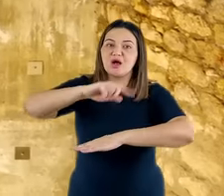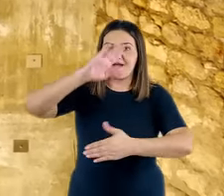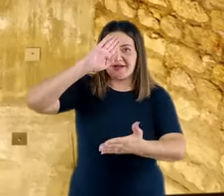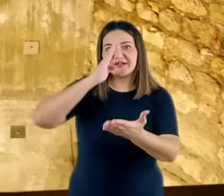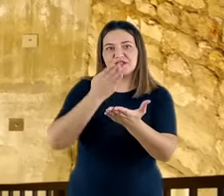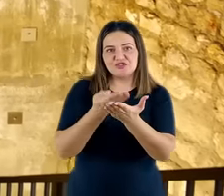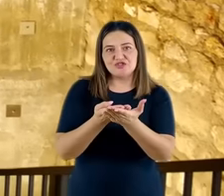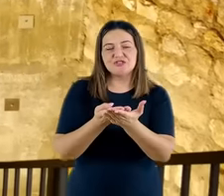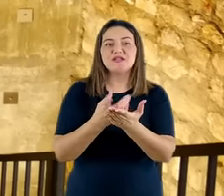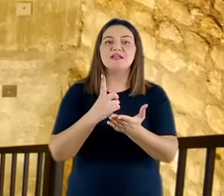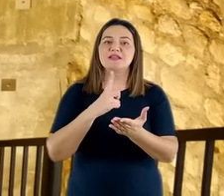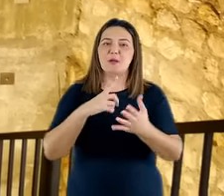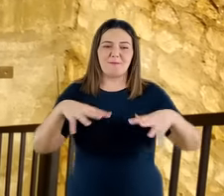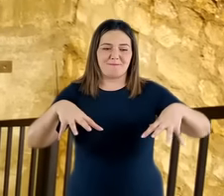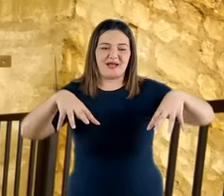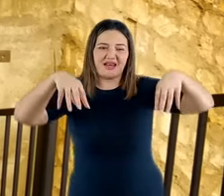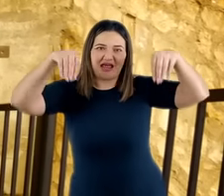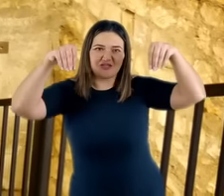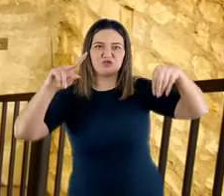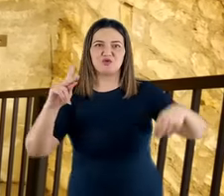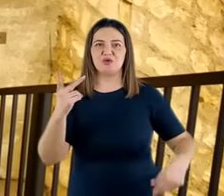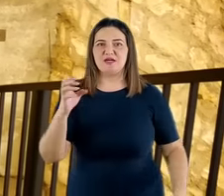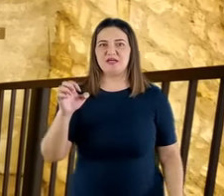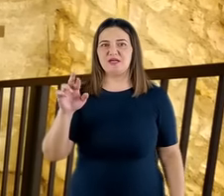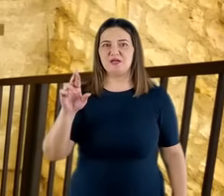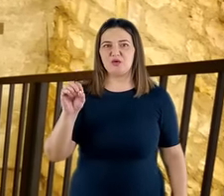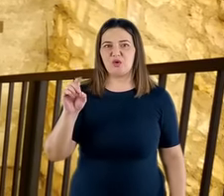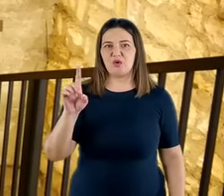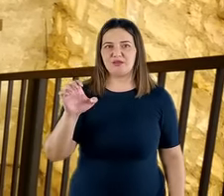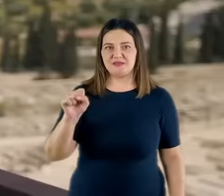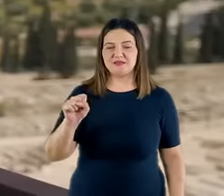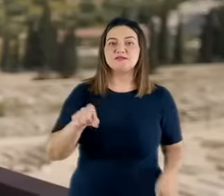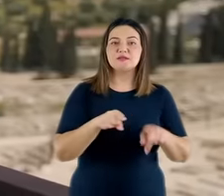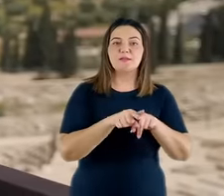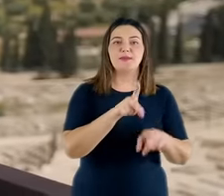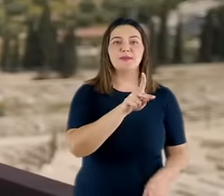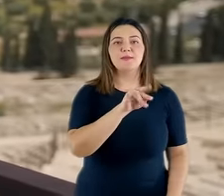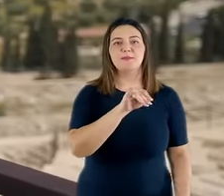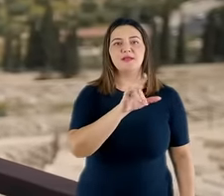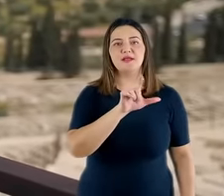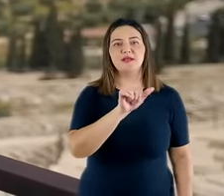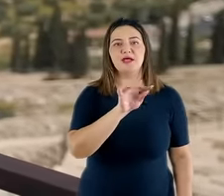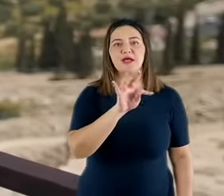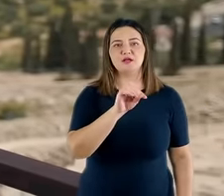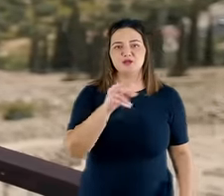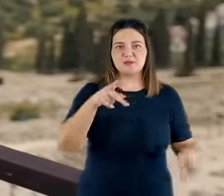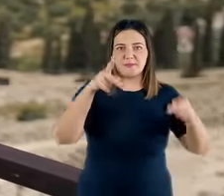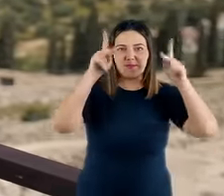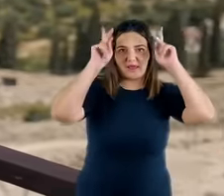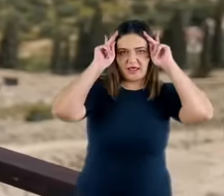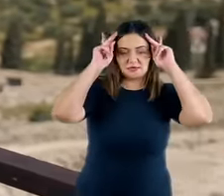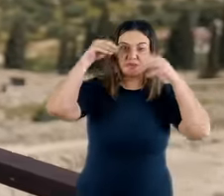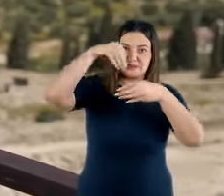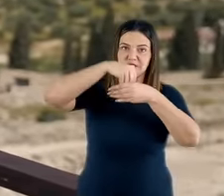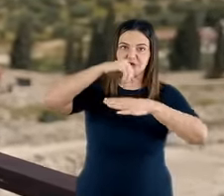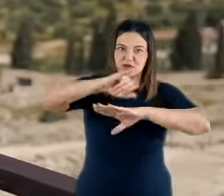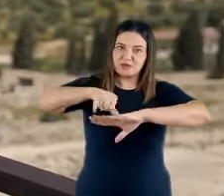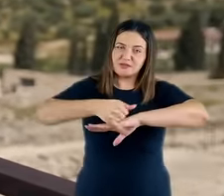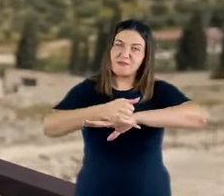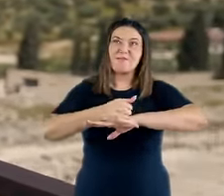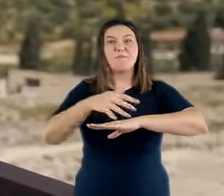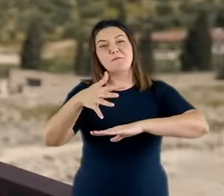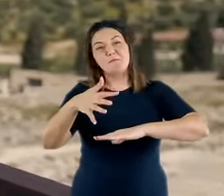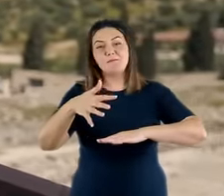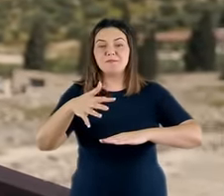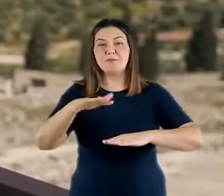nós acreditamos que ficaria o palácio de Herodes e Pilatos dentro da cidade de Jerusalém, o lugar onde